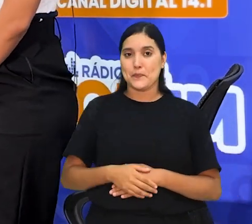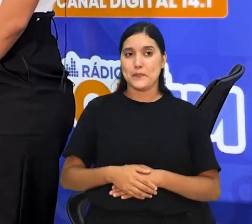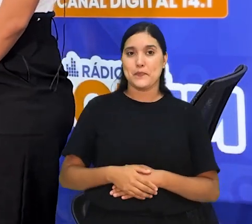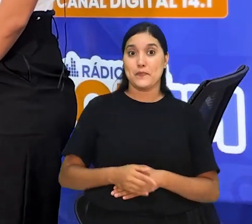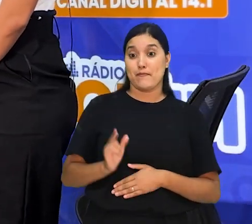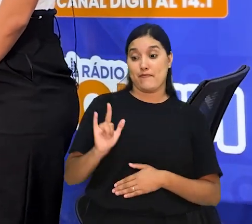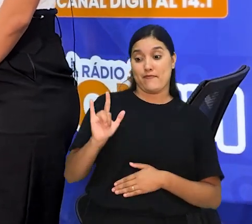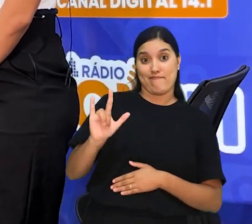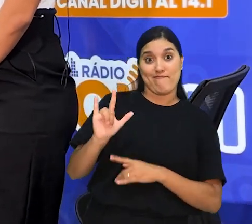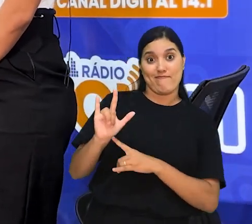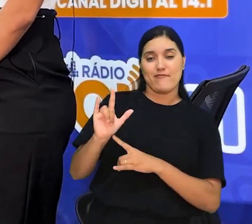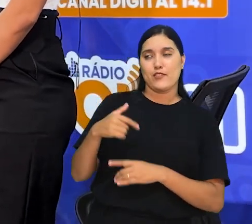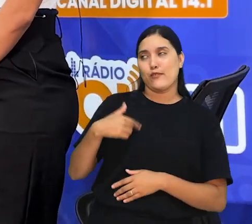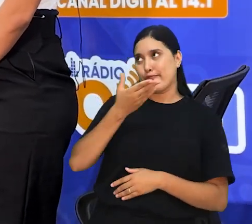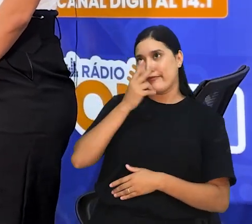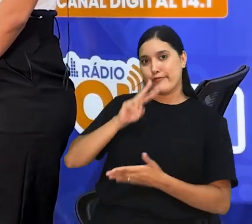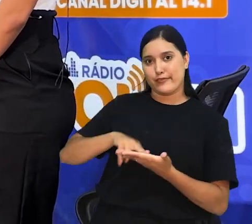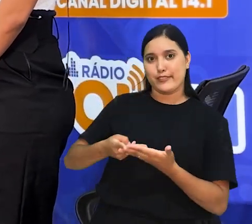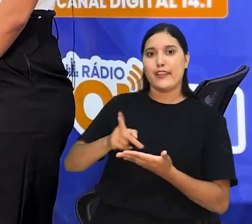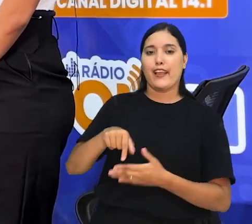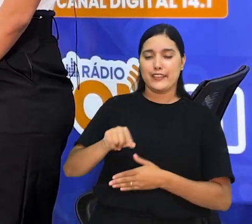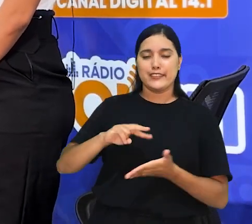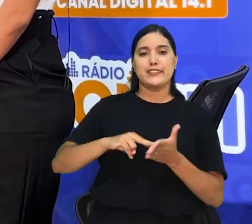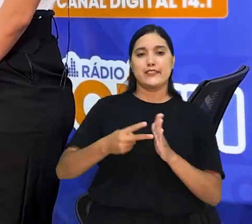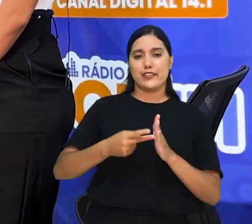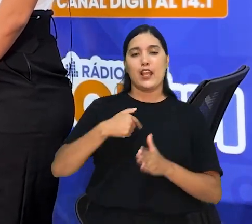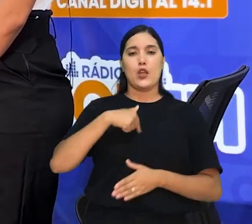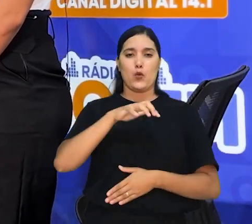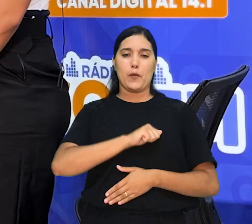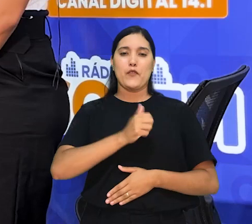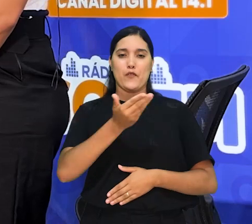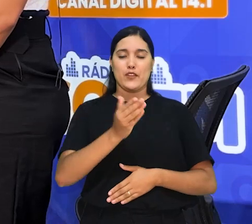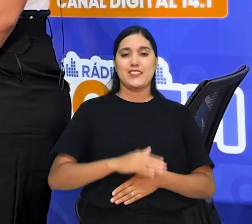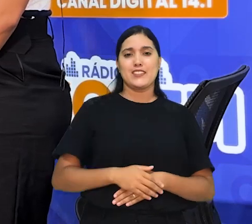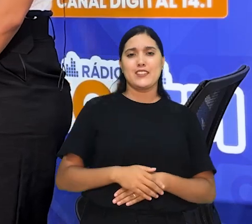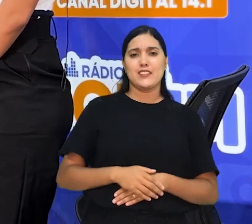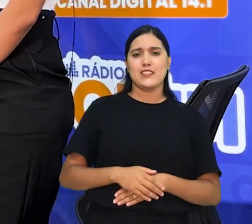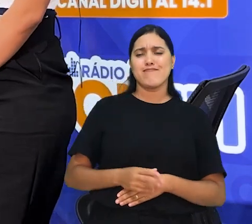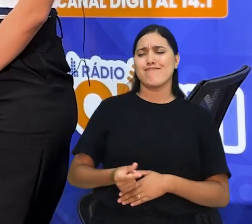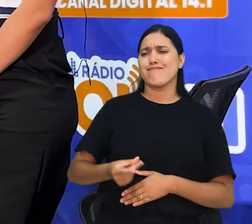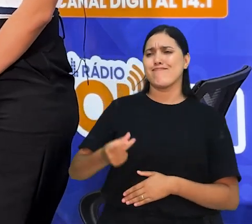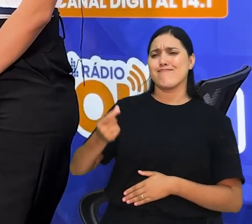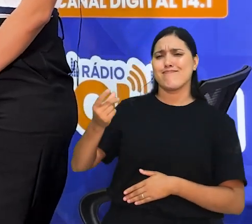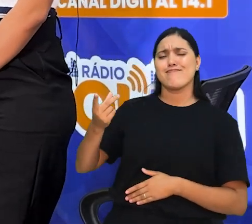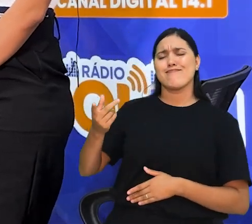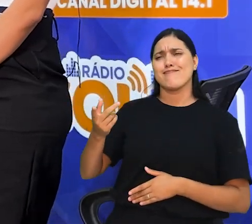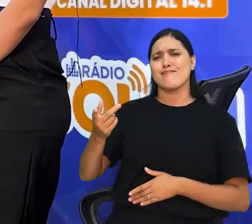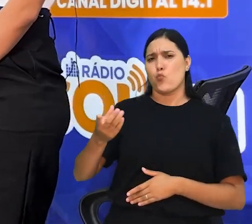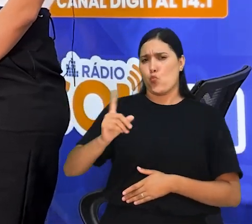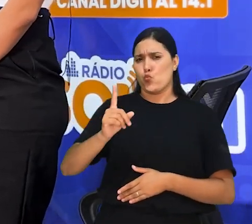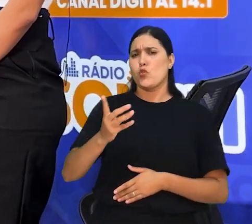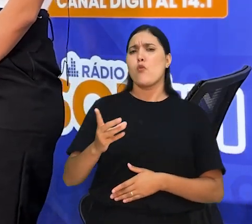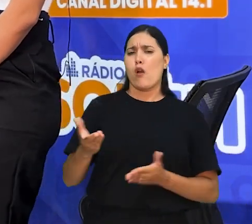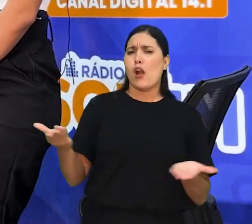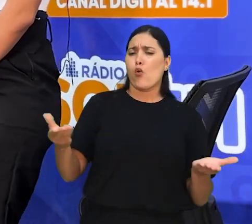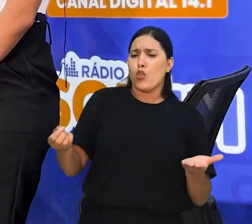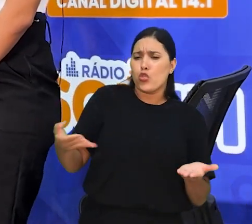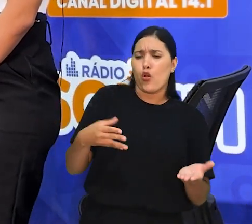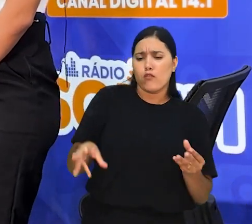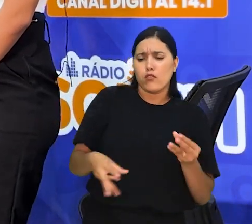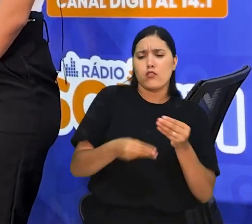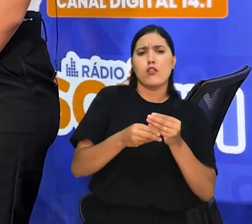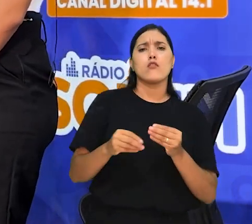eu falei lá anteriormente, só não esqueci de traduzir, que é eu te amo, né? Esse aqui, ele não faz muito tempo que ele tá